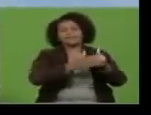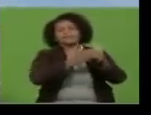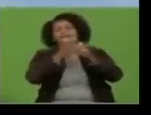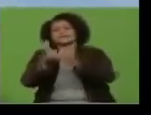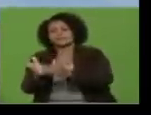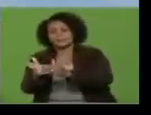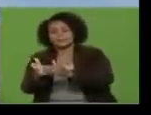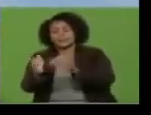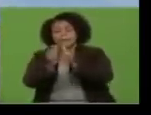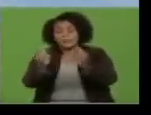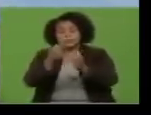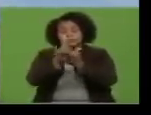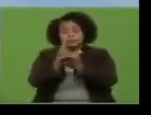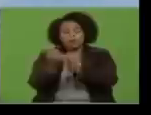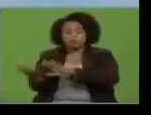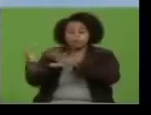pessoas.